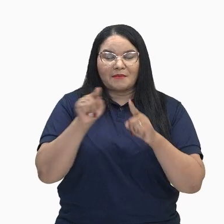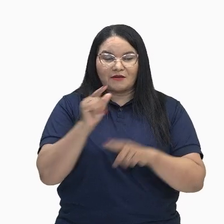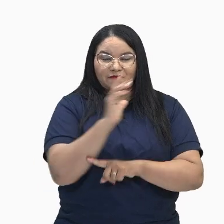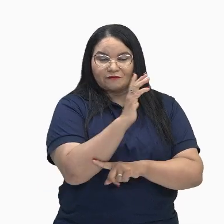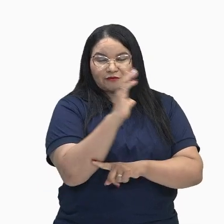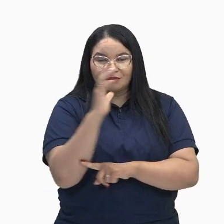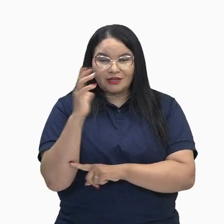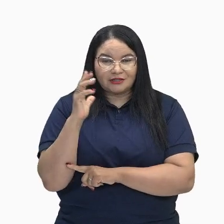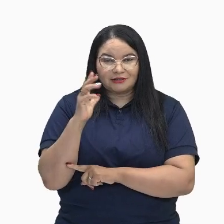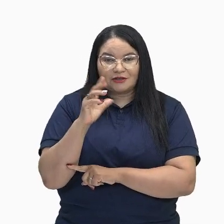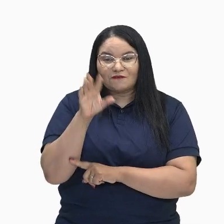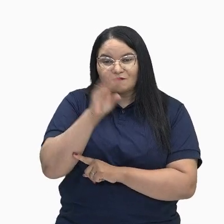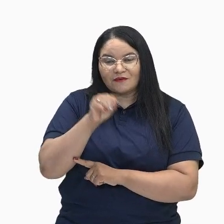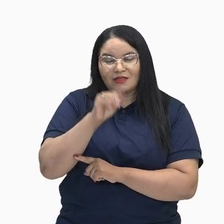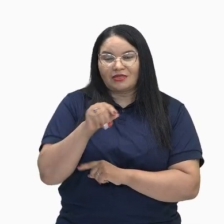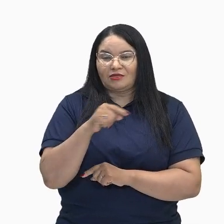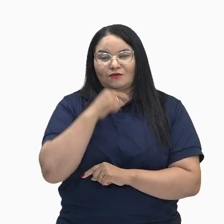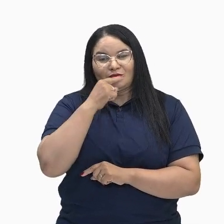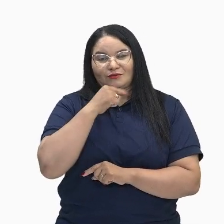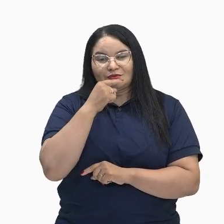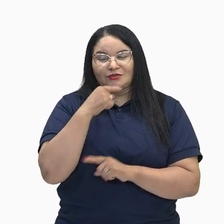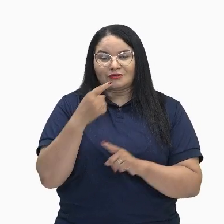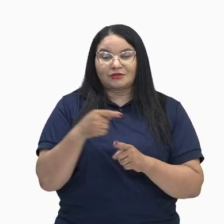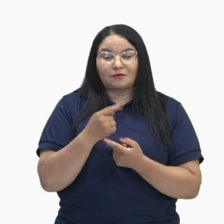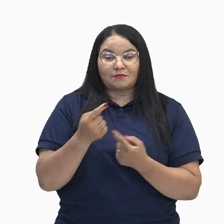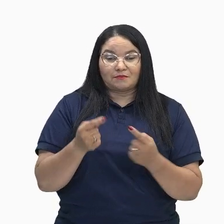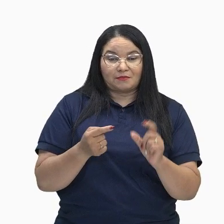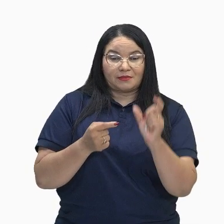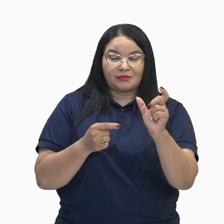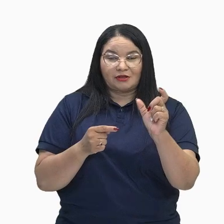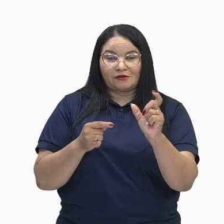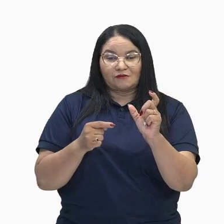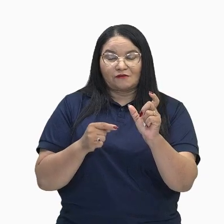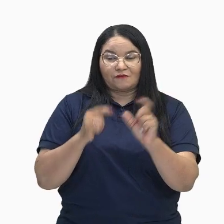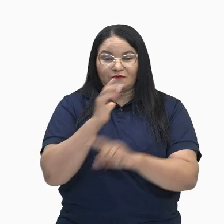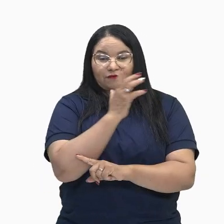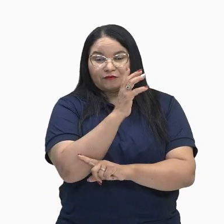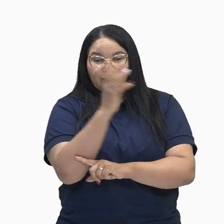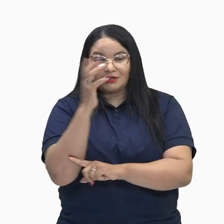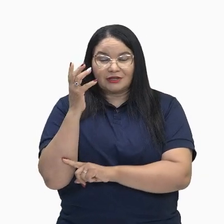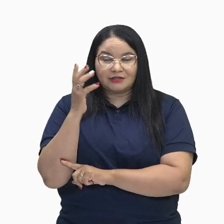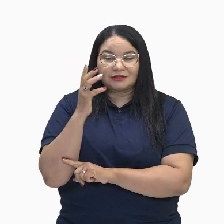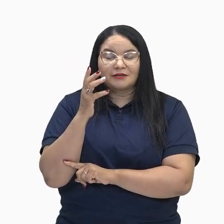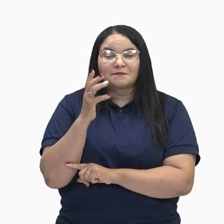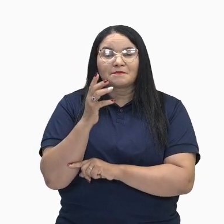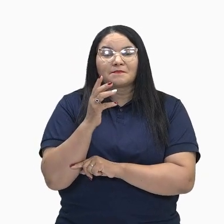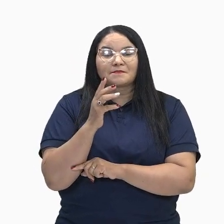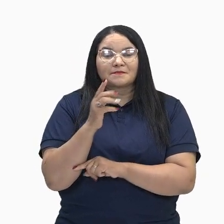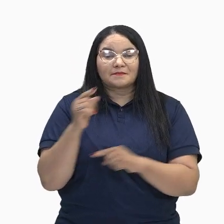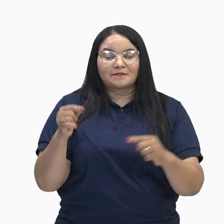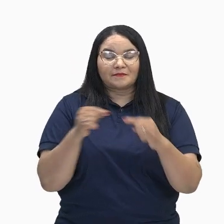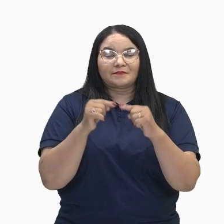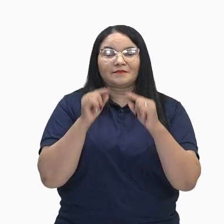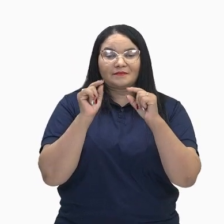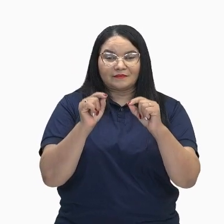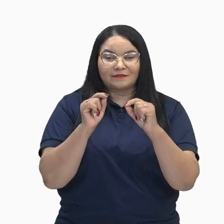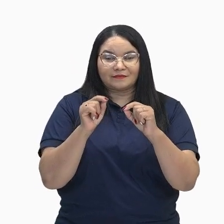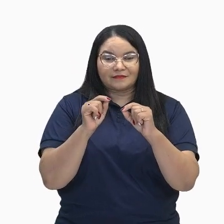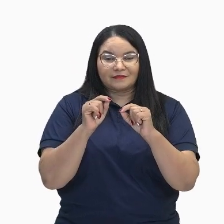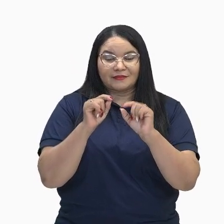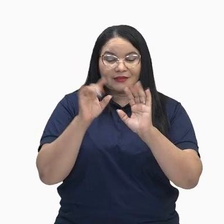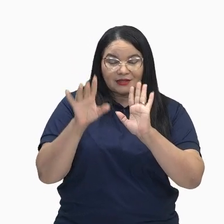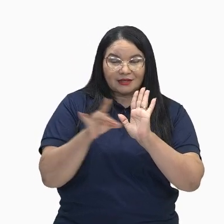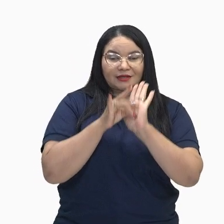inanimado. Logo, a palavra floresta está sendo, né, atribuída a ela